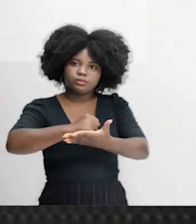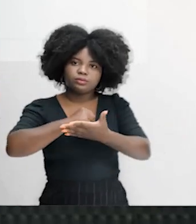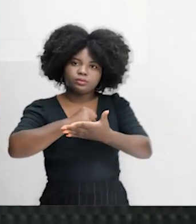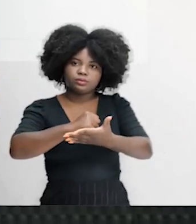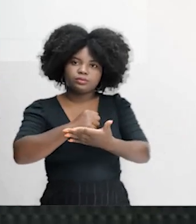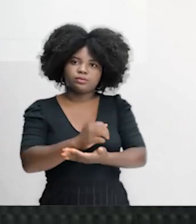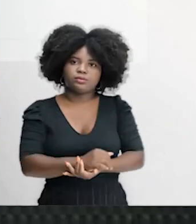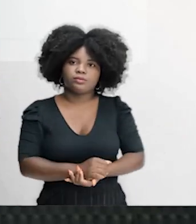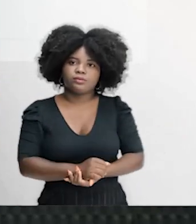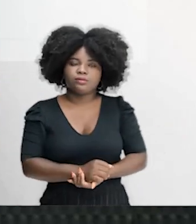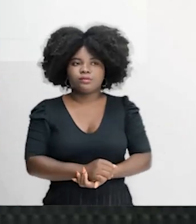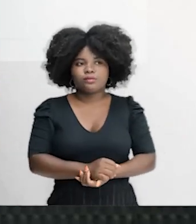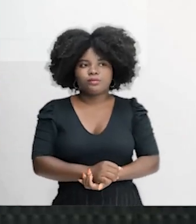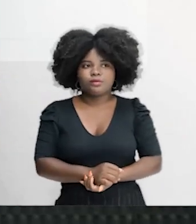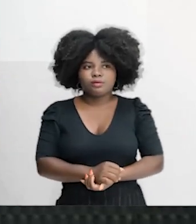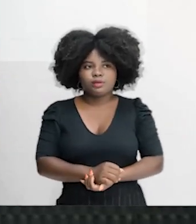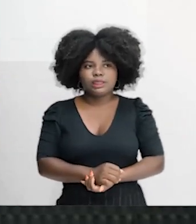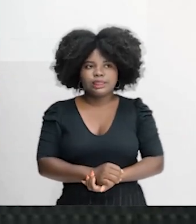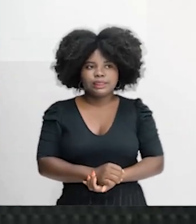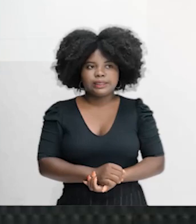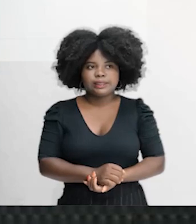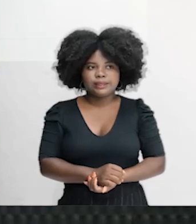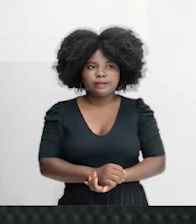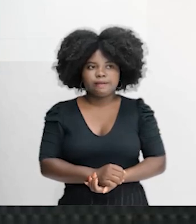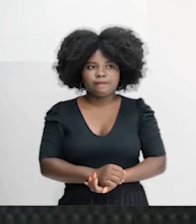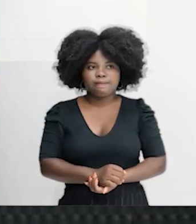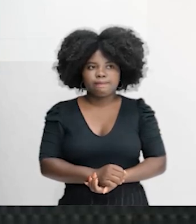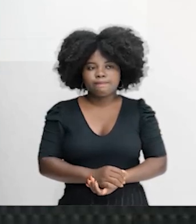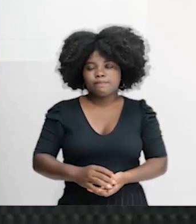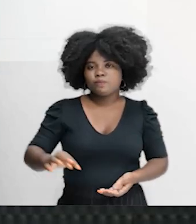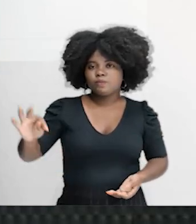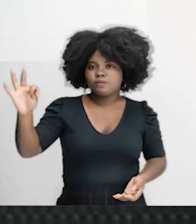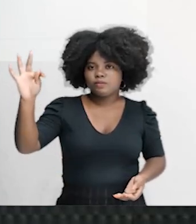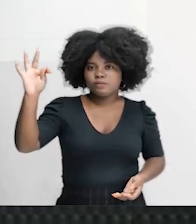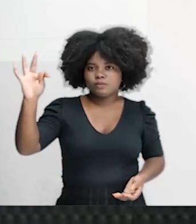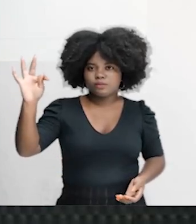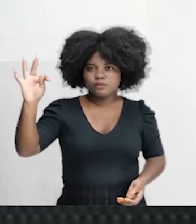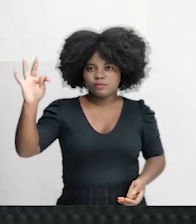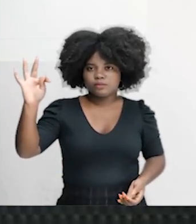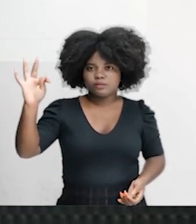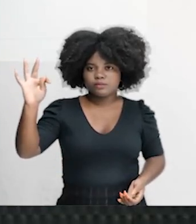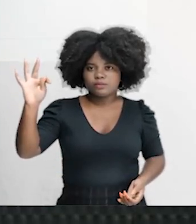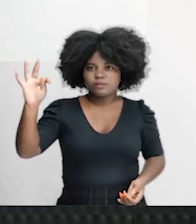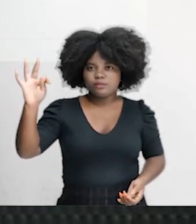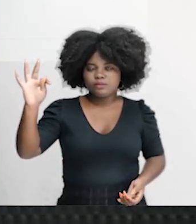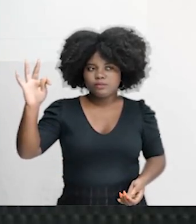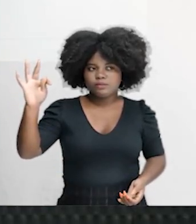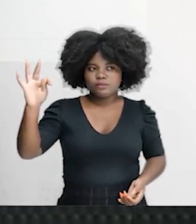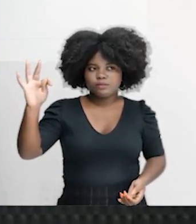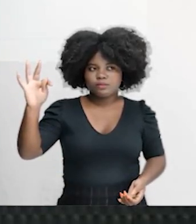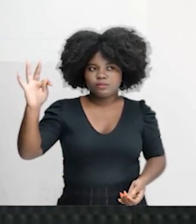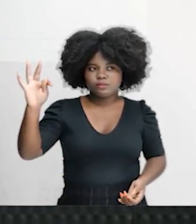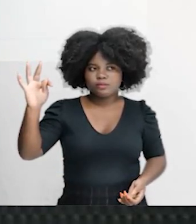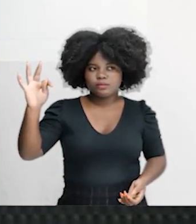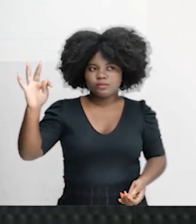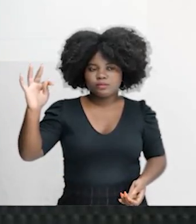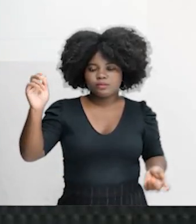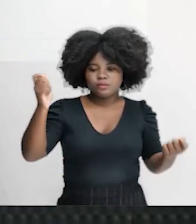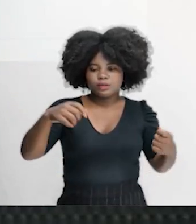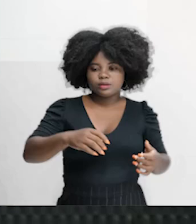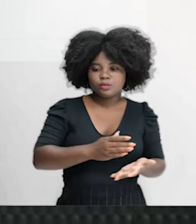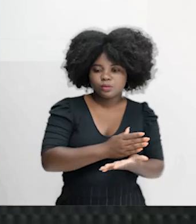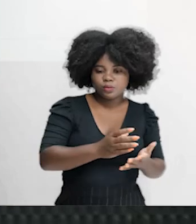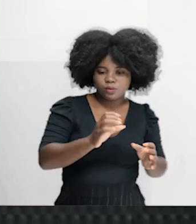aqui, beleza. Então veja que esse arco aqui, essa reta tracejada, reta auxiliar, ele passou na